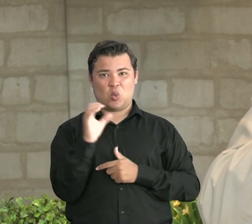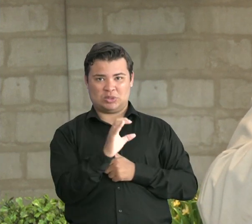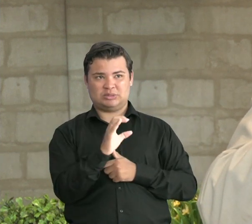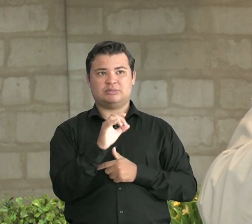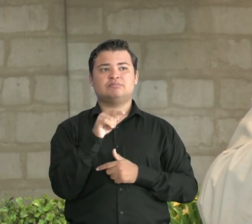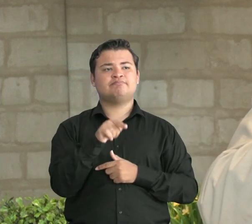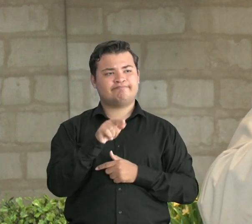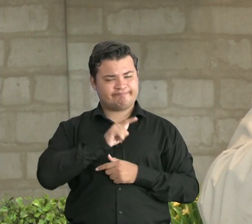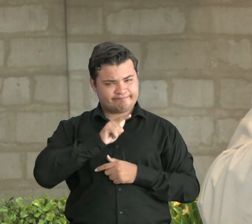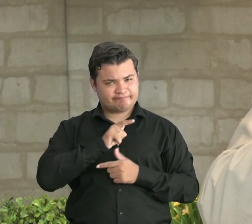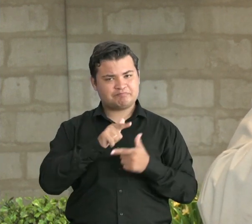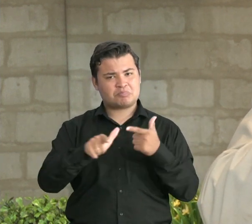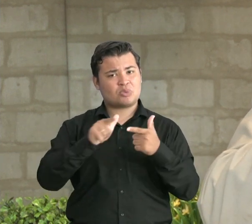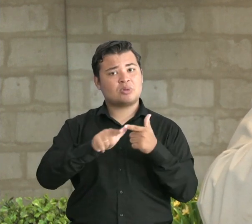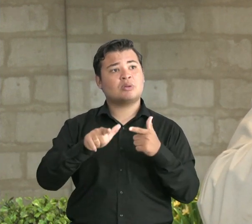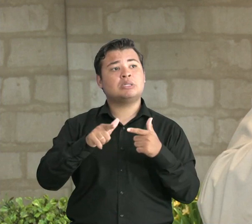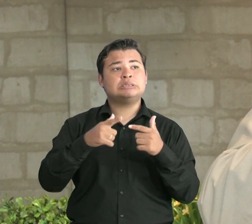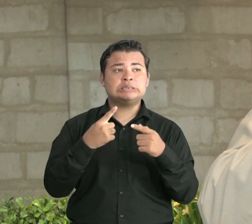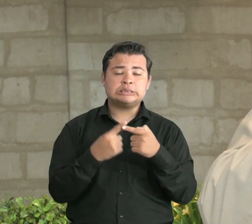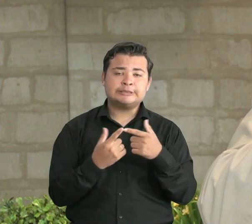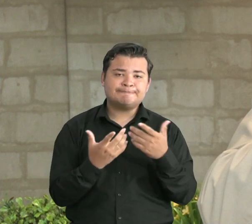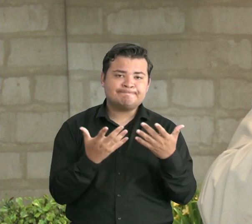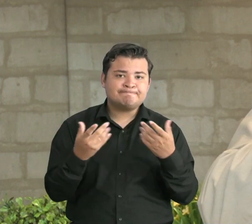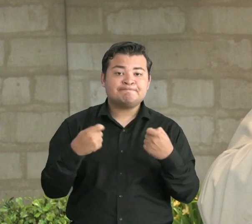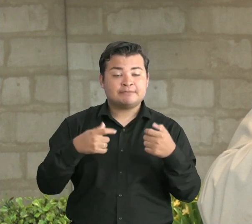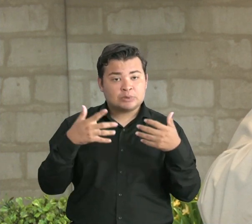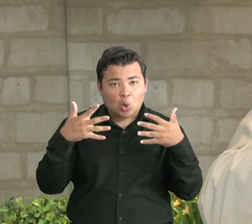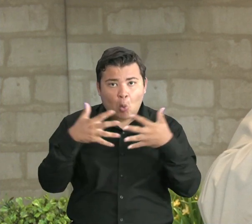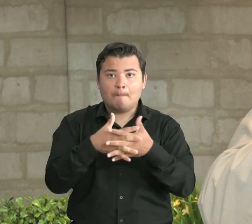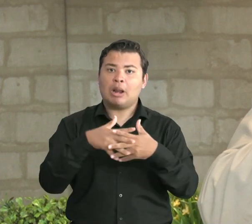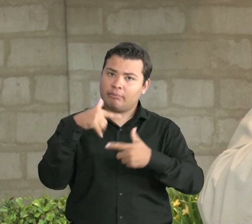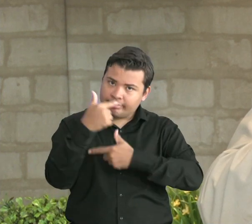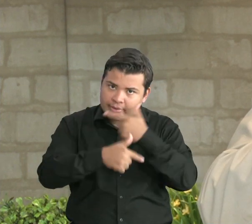maior complexidade, maior recurso, maior